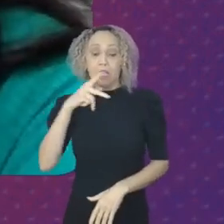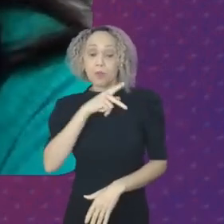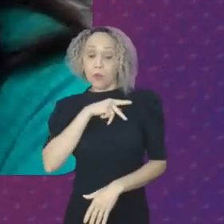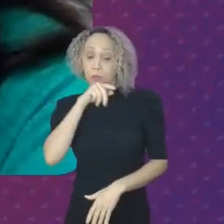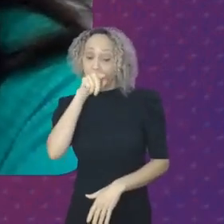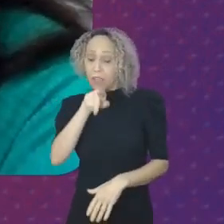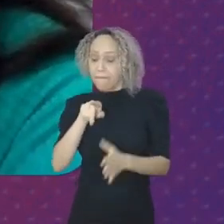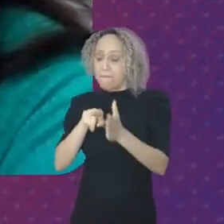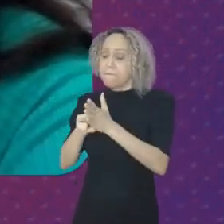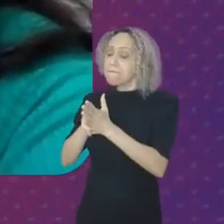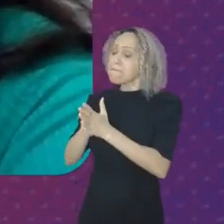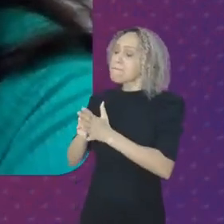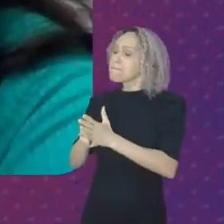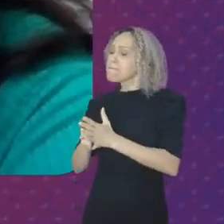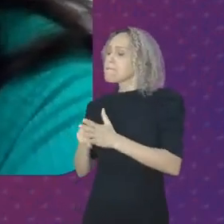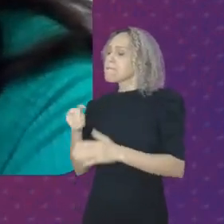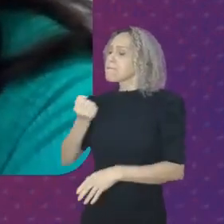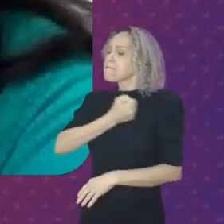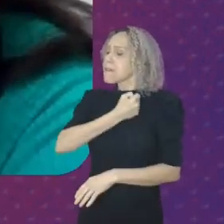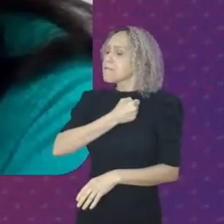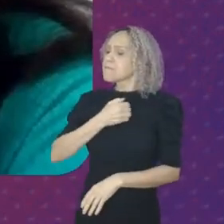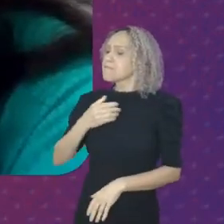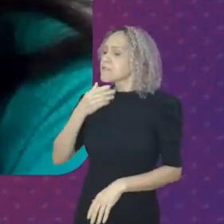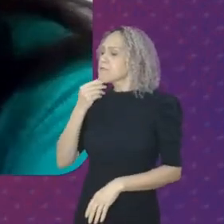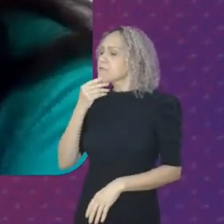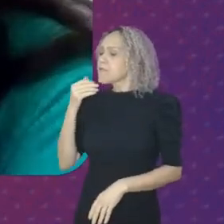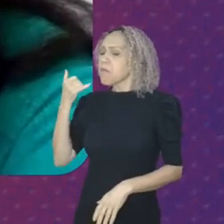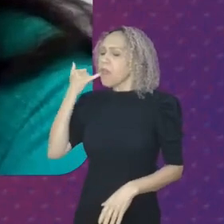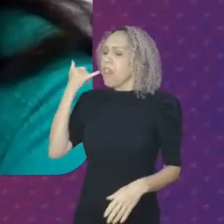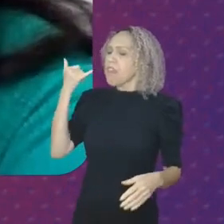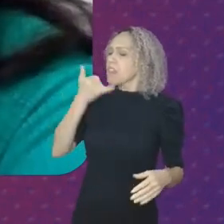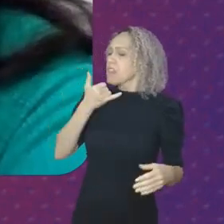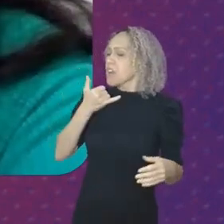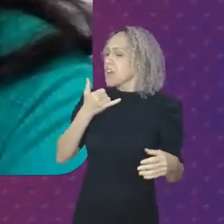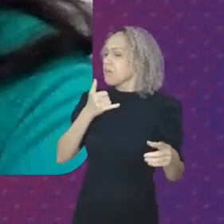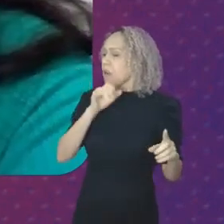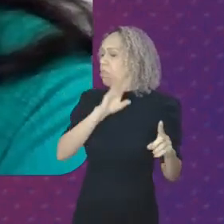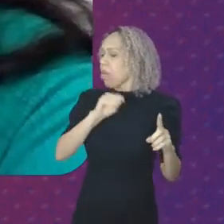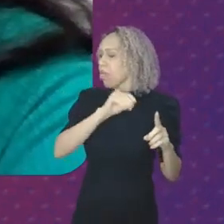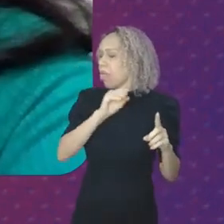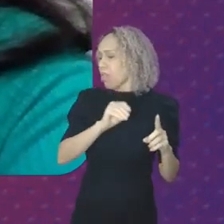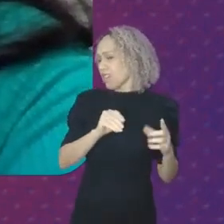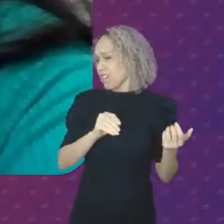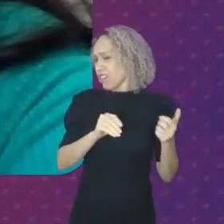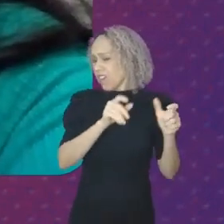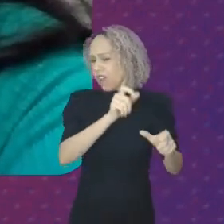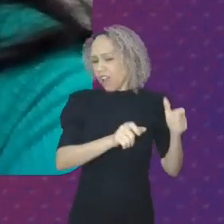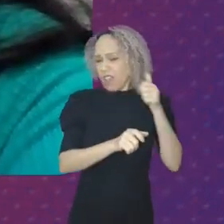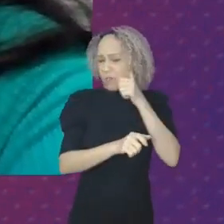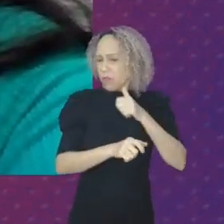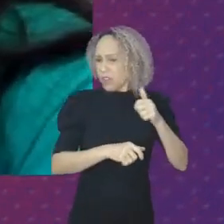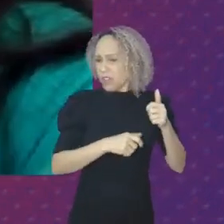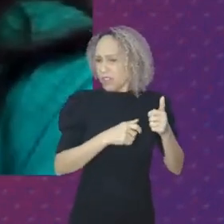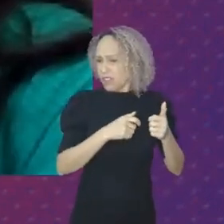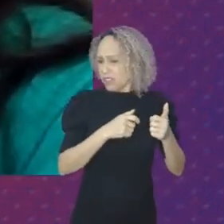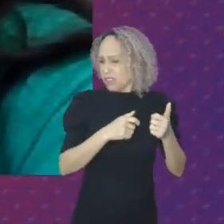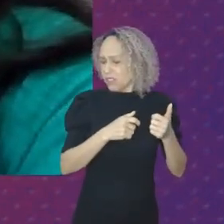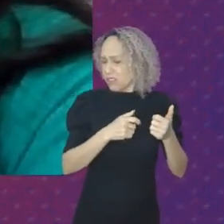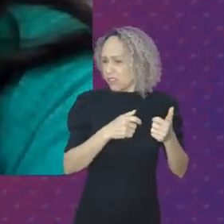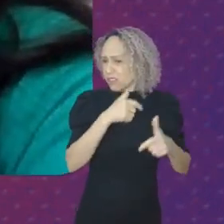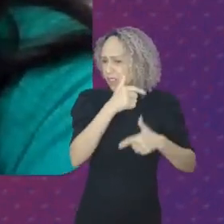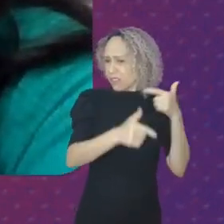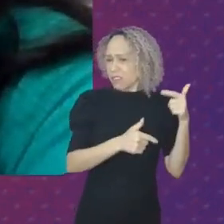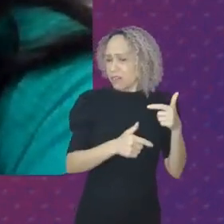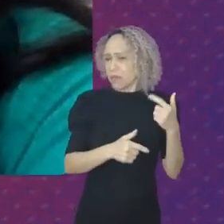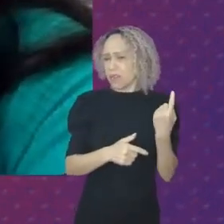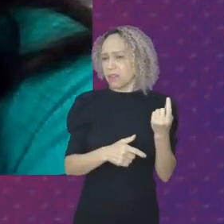enfim, proceda as aplicações legais necessárias, inclusive com processo a esses violadores. Colocar para